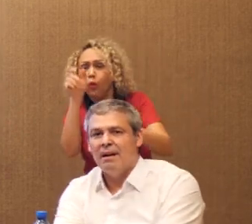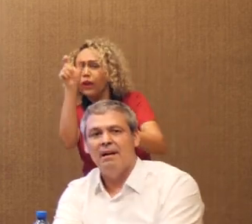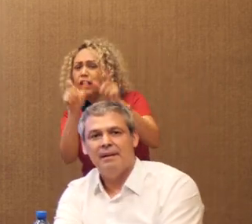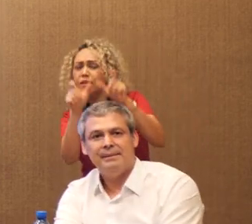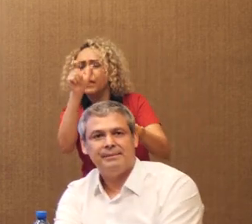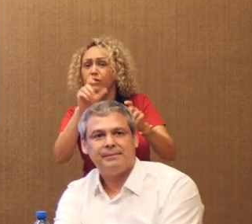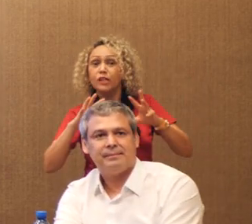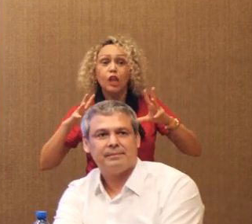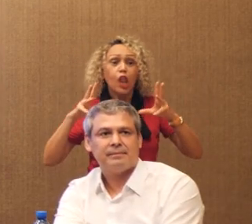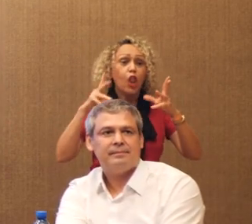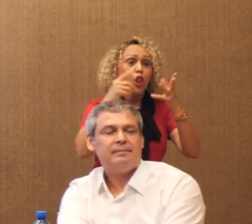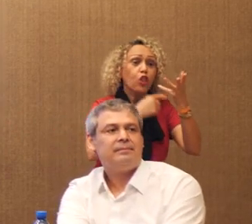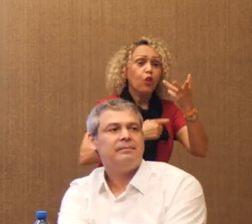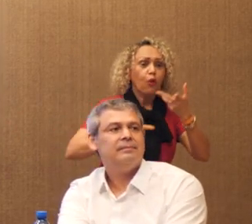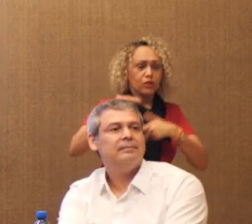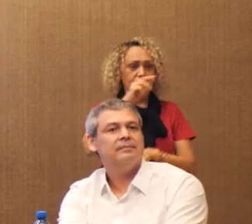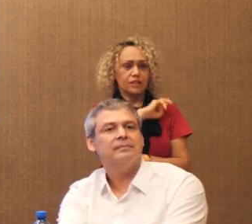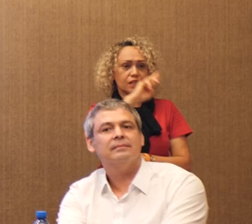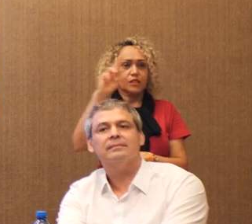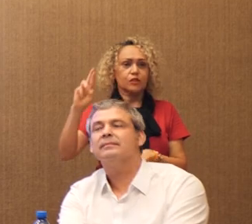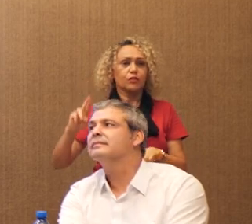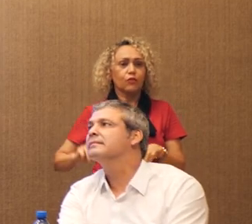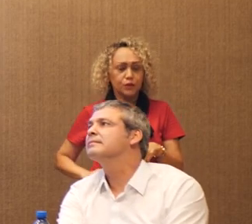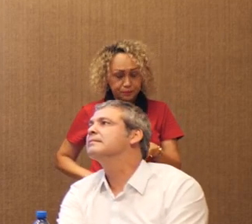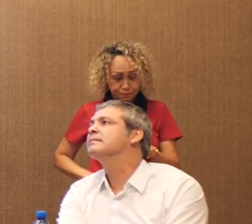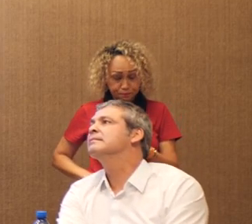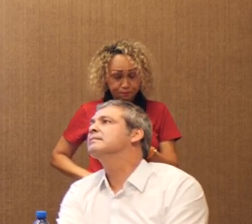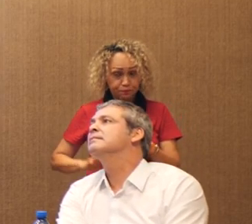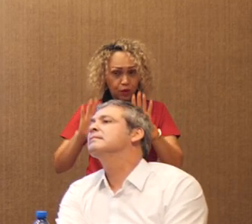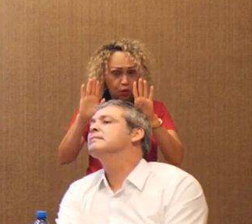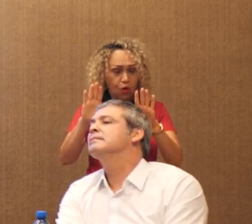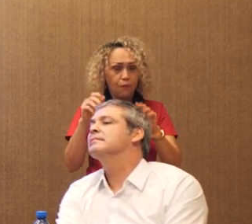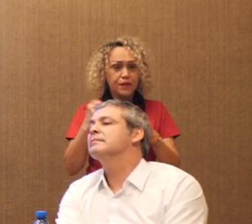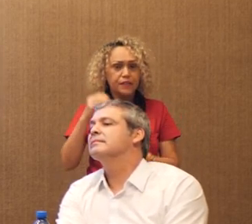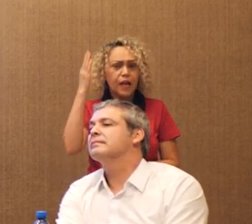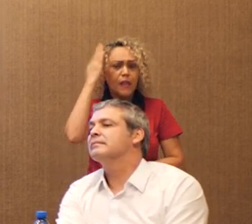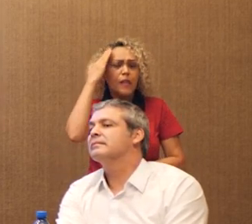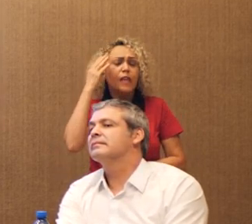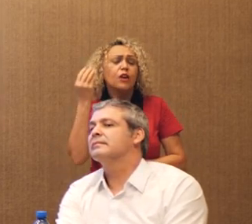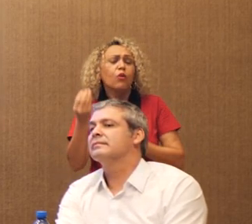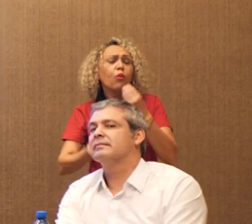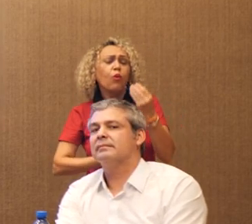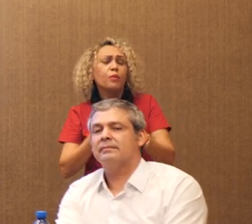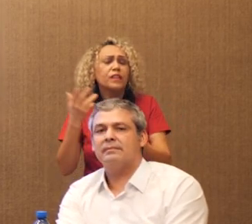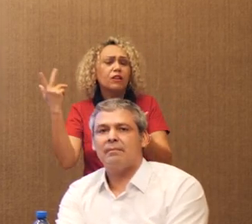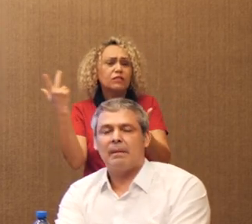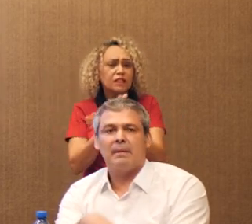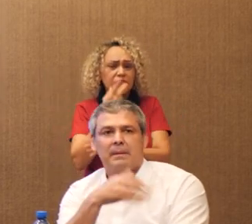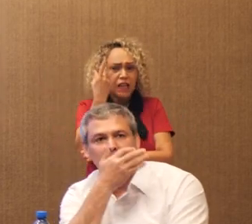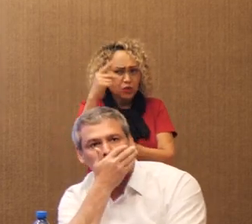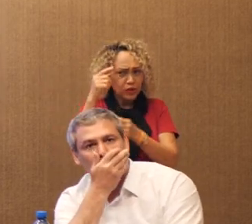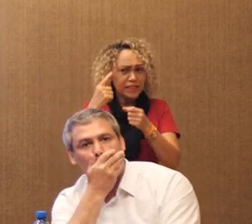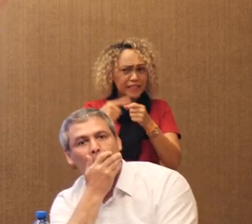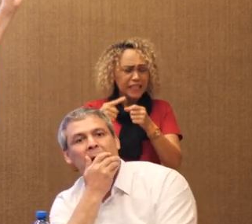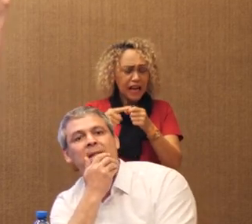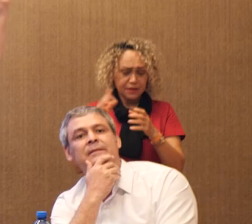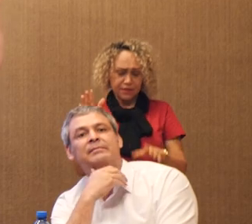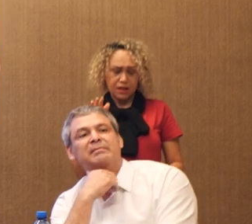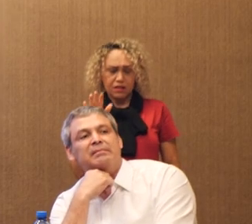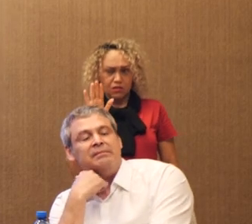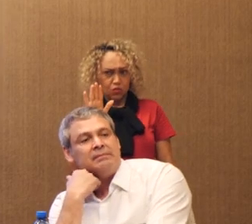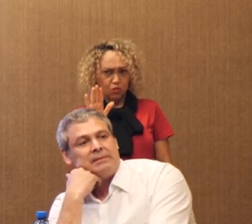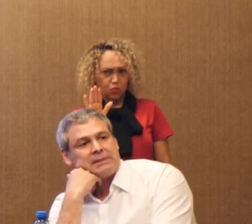dessas pessoas também. É preciso entender como este fenômeno está acontecendo na sua cidade, para não carimbar também a